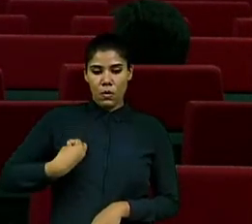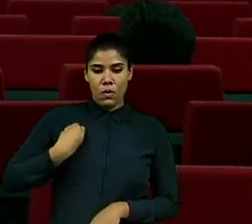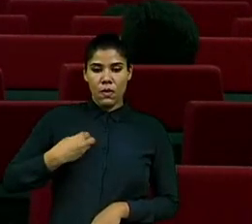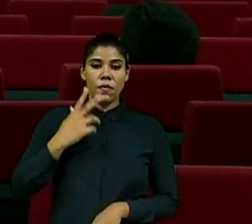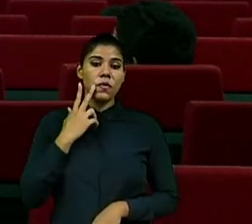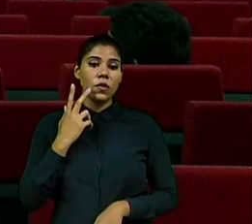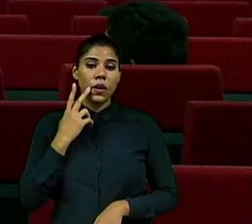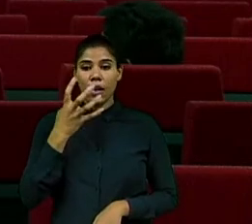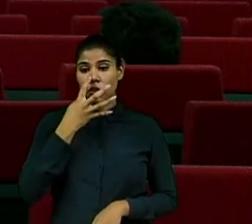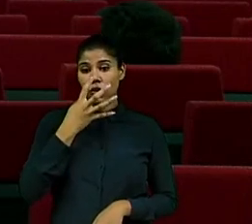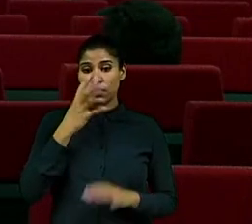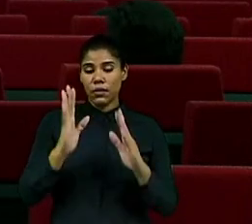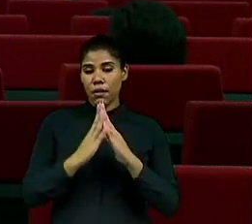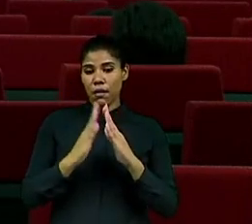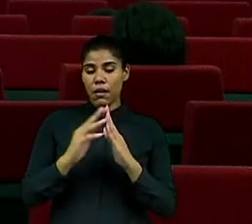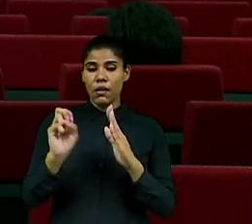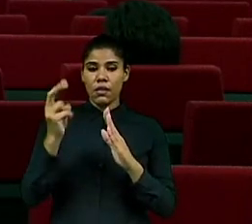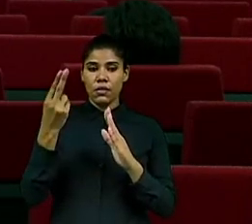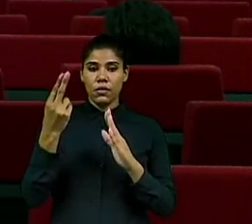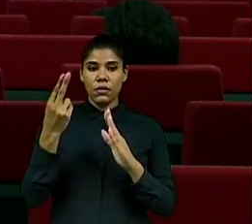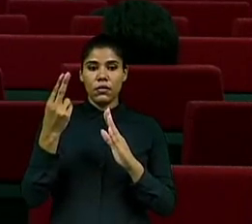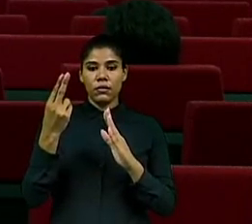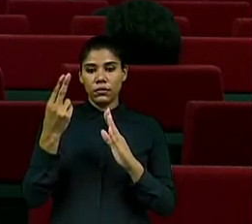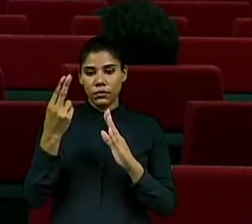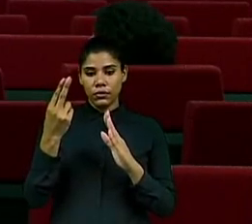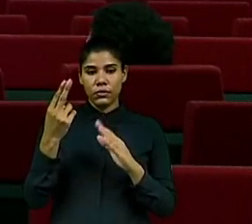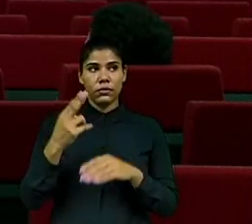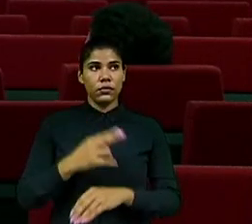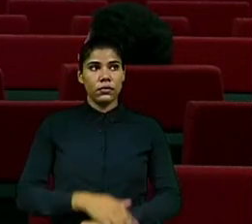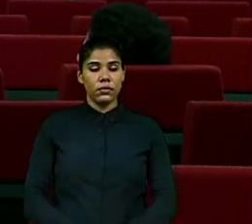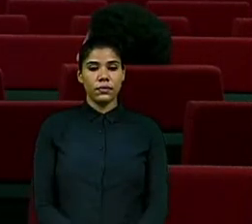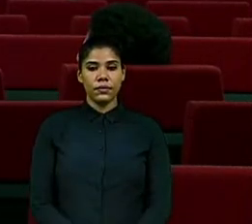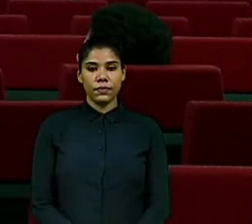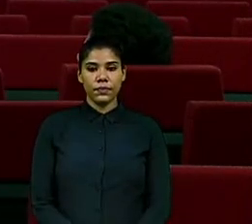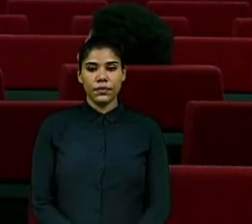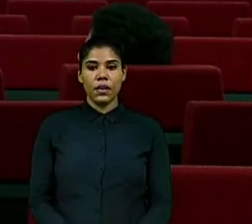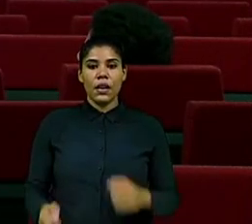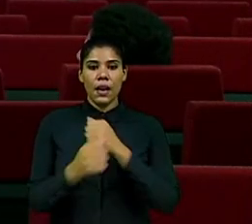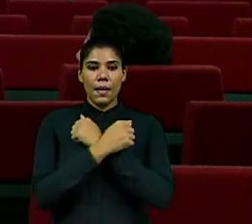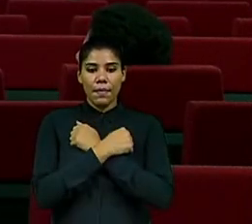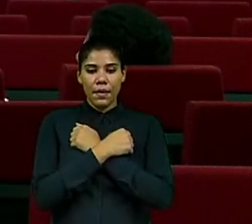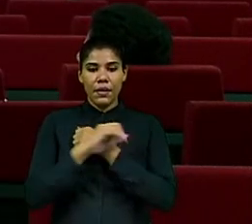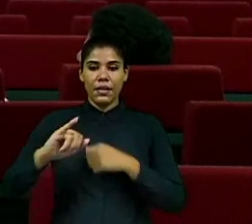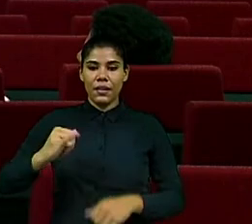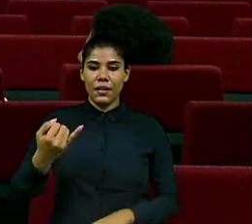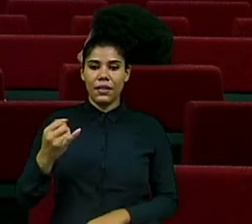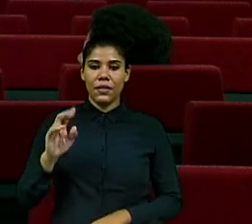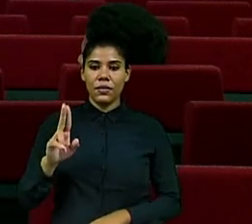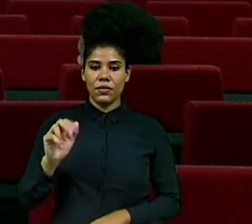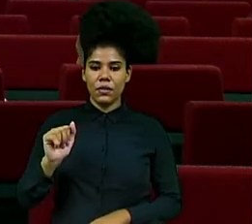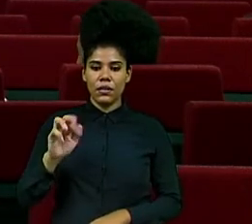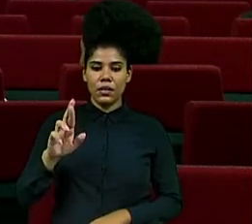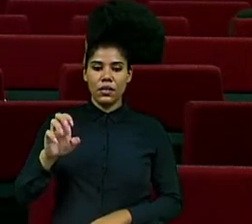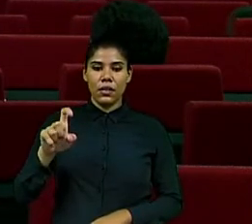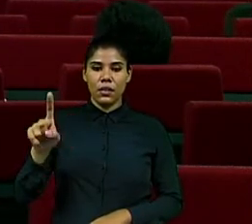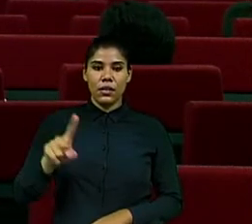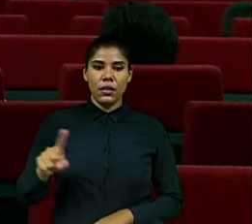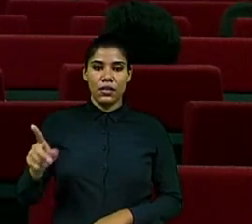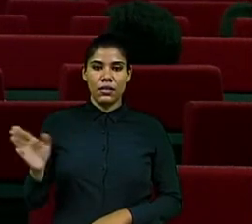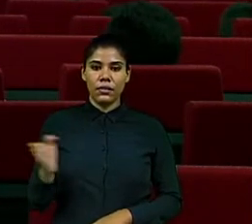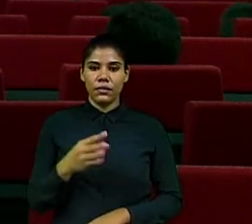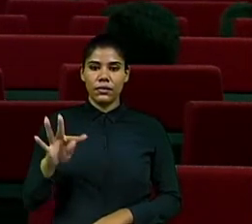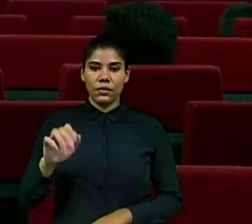casa assistindo da escola também um abraço todo especial Manda um abraço para a escola Juarez estarei lá